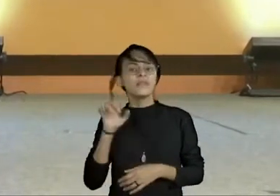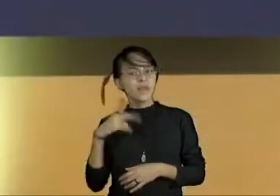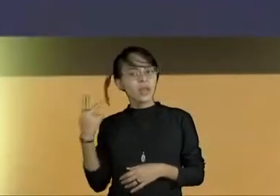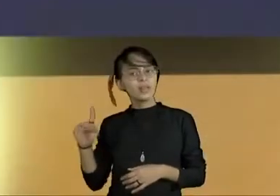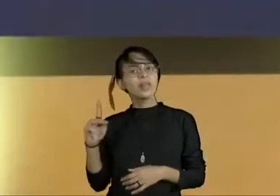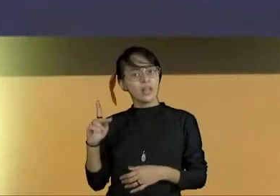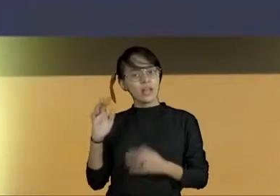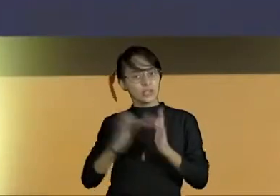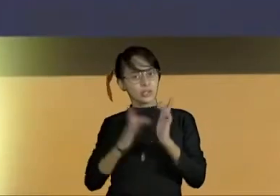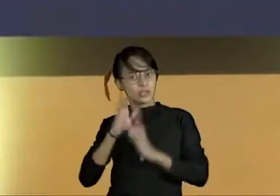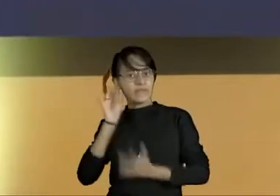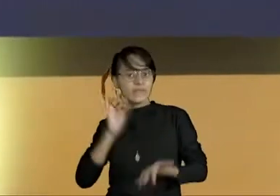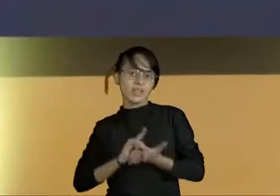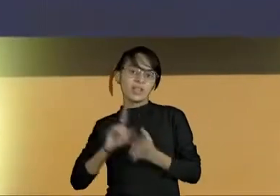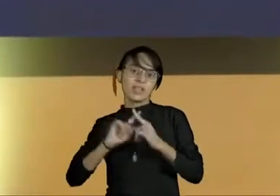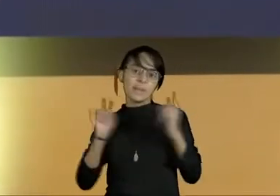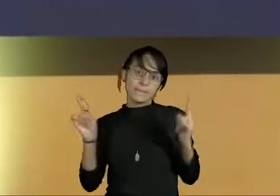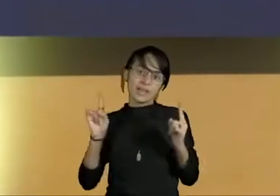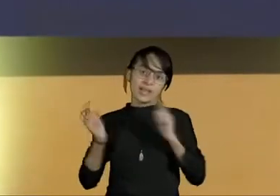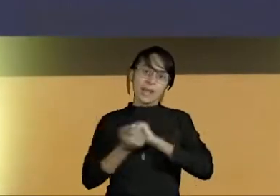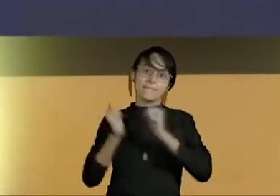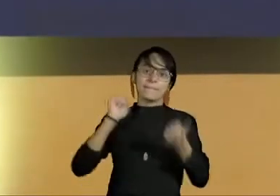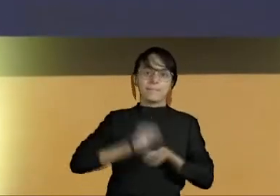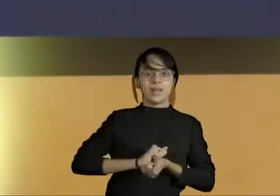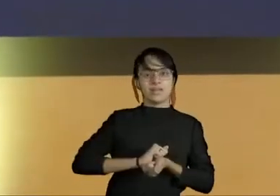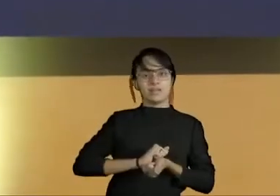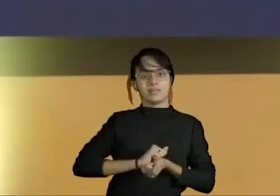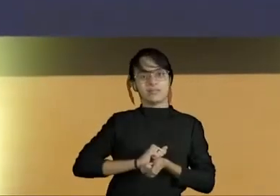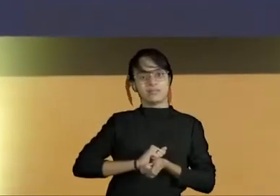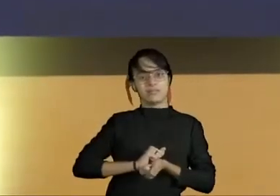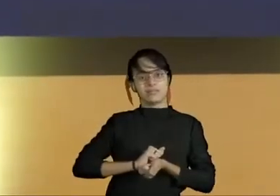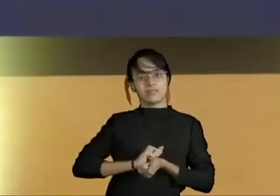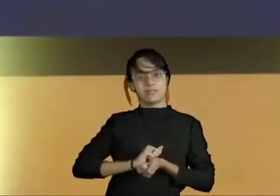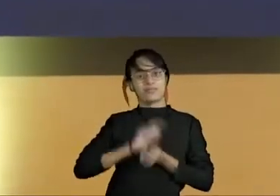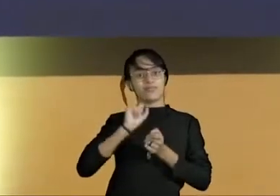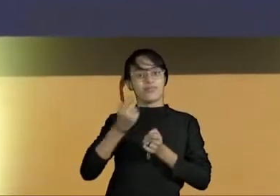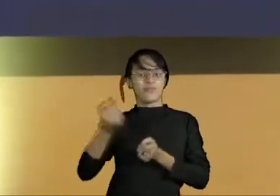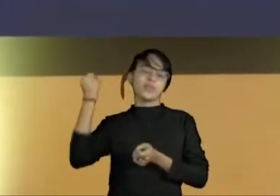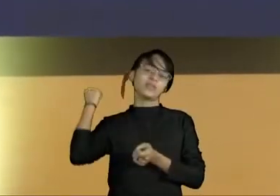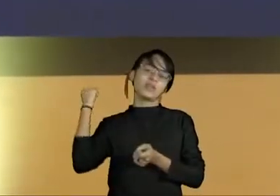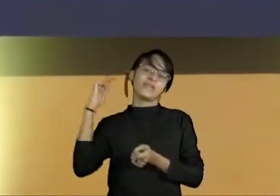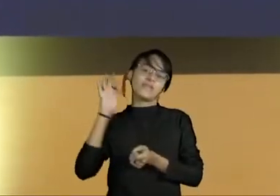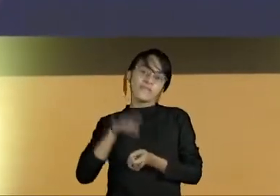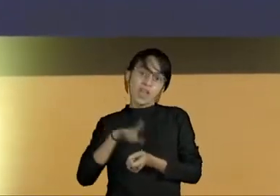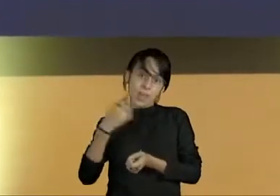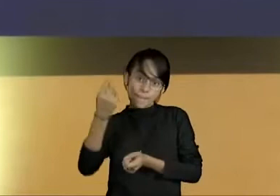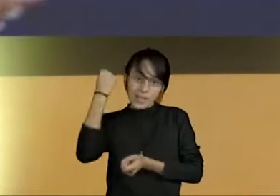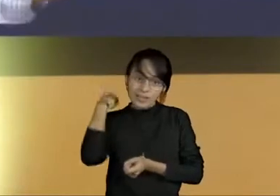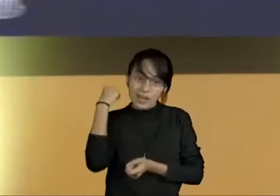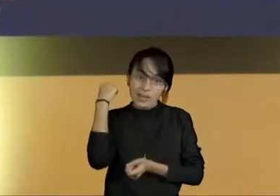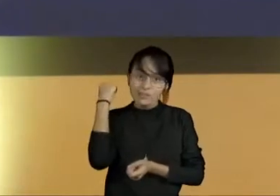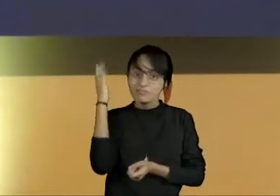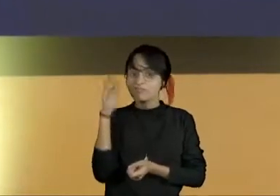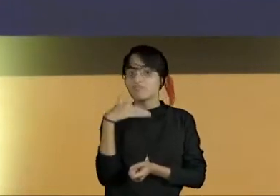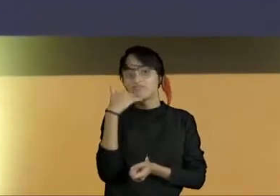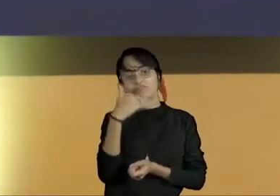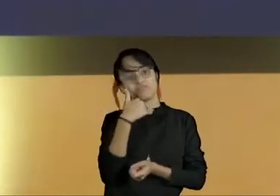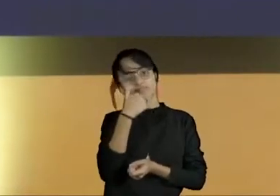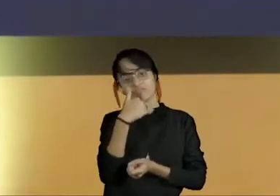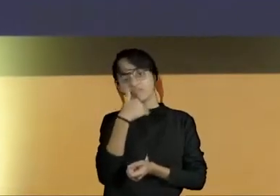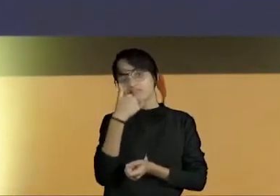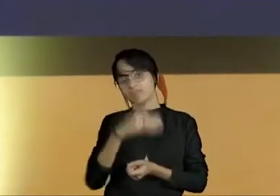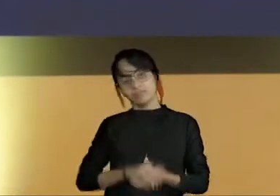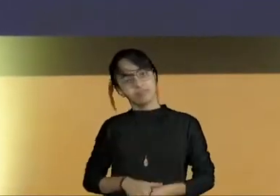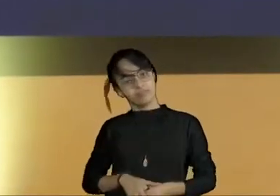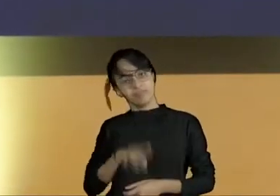em Jesus é verdadeira, mas ela aplica conjugando no passado. E fé no passado não resolve nada.